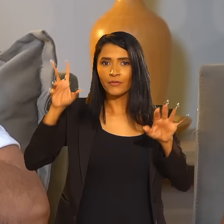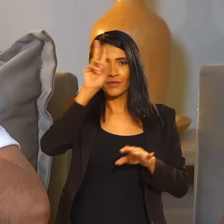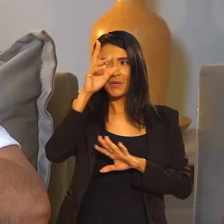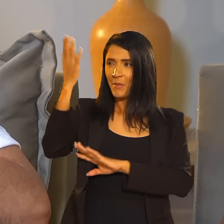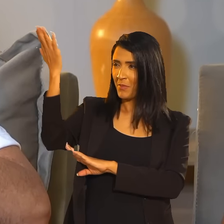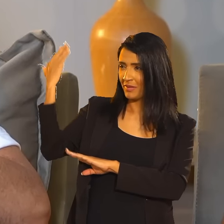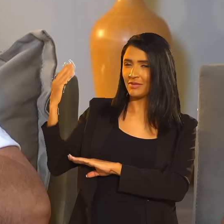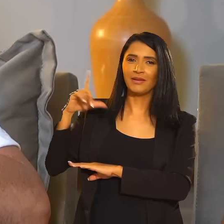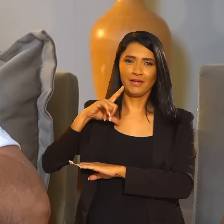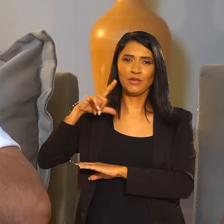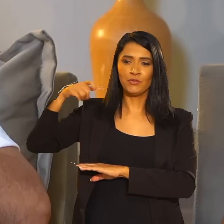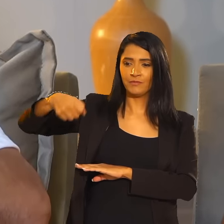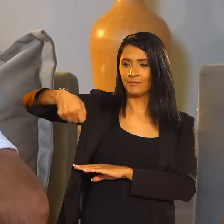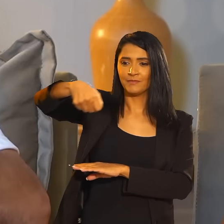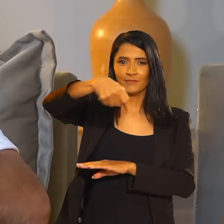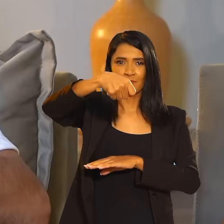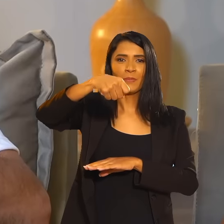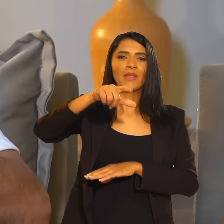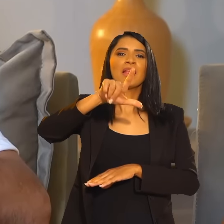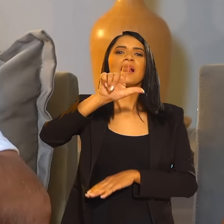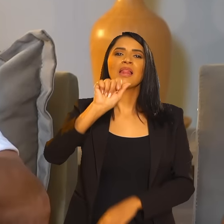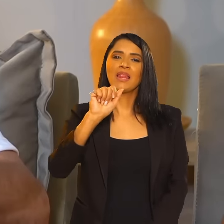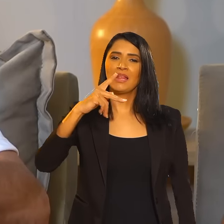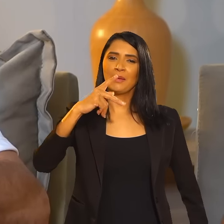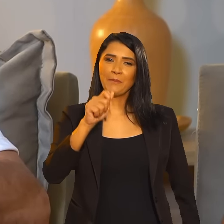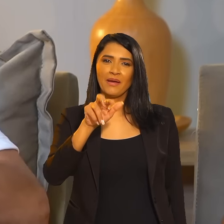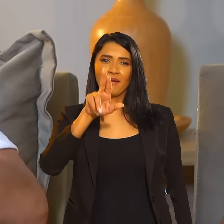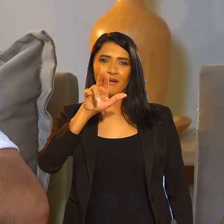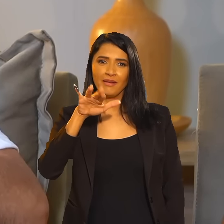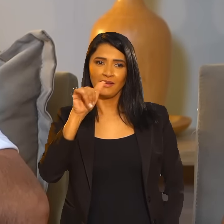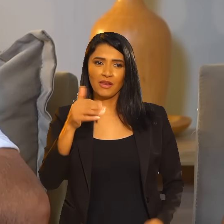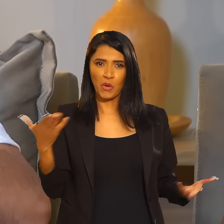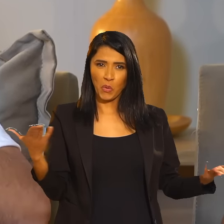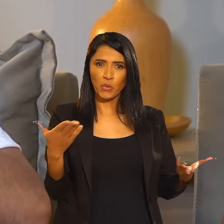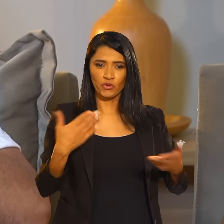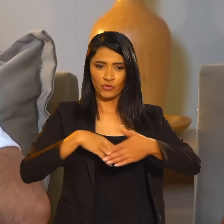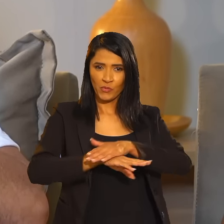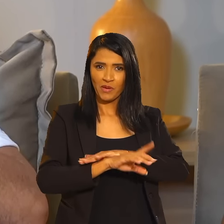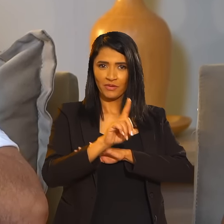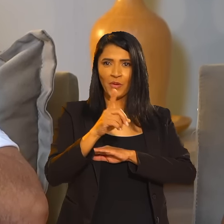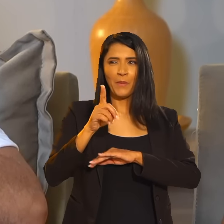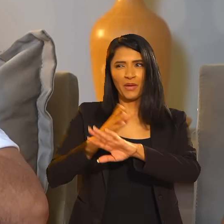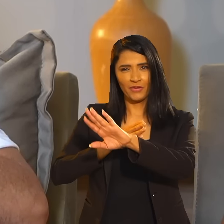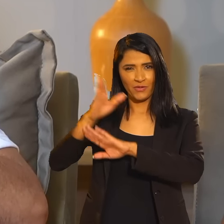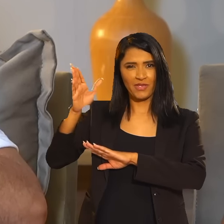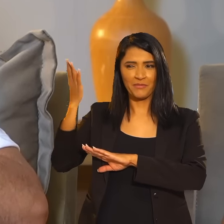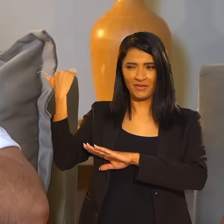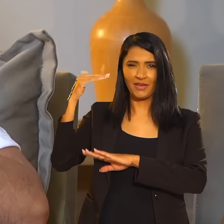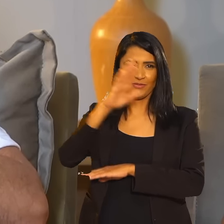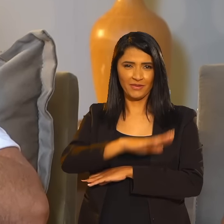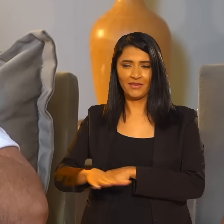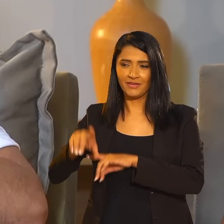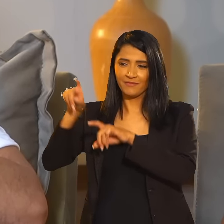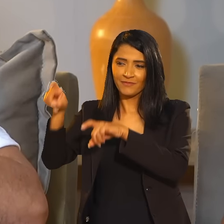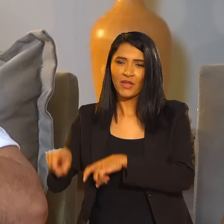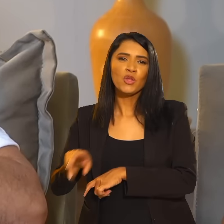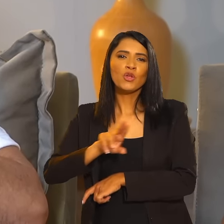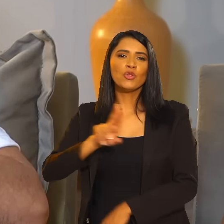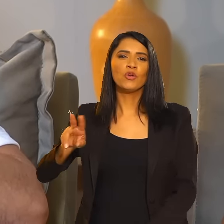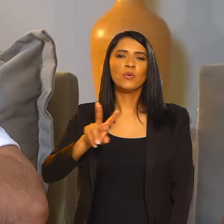criança, lamparina não é algo que essa turma de hoje está acostumada. Mas eu me lembro como criança, quando a gente ia para a roça, o lugar lá